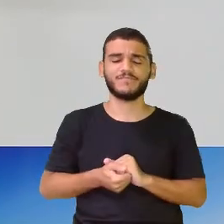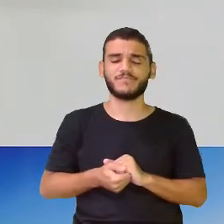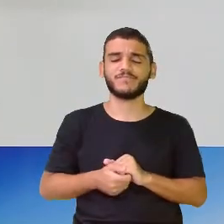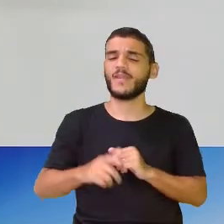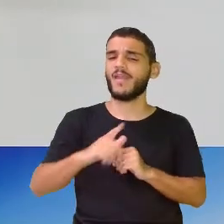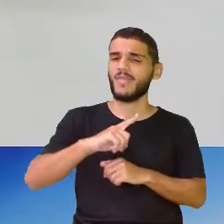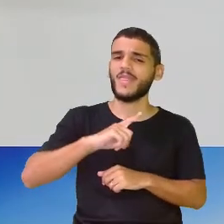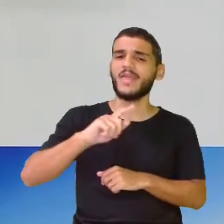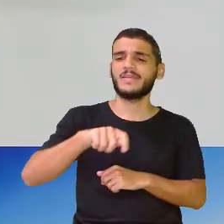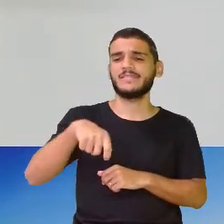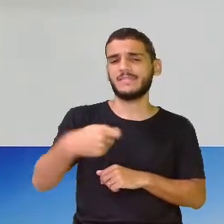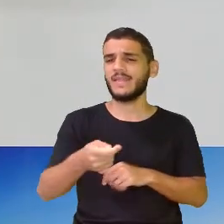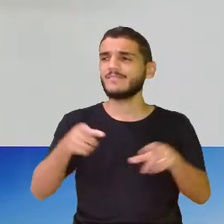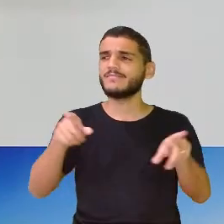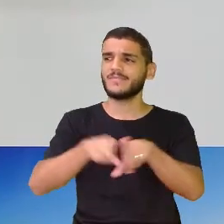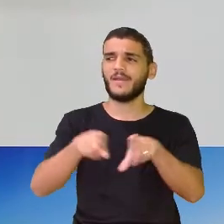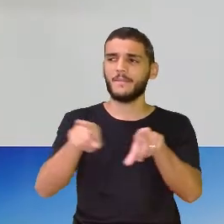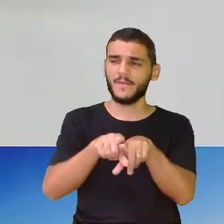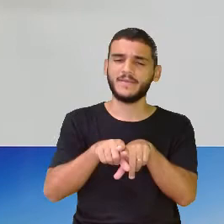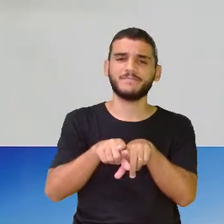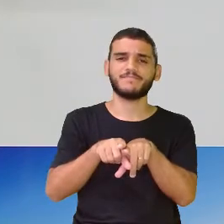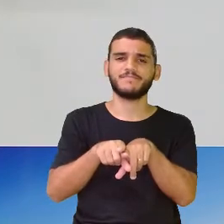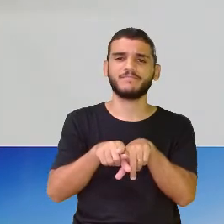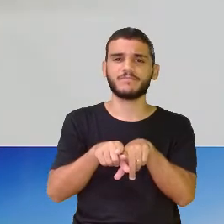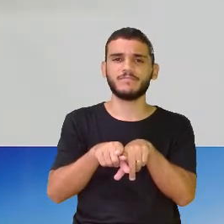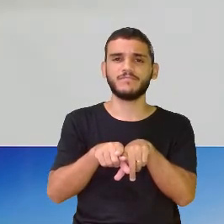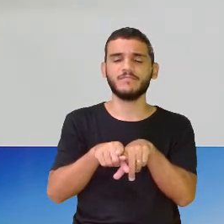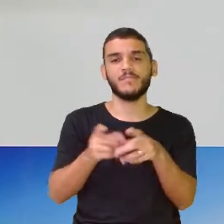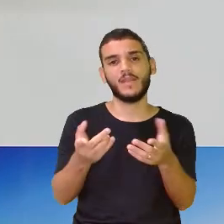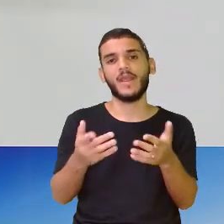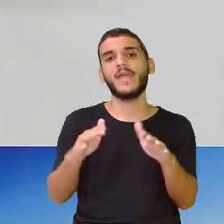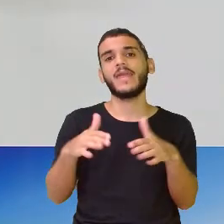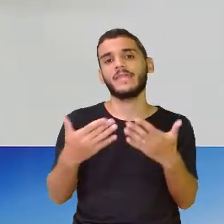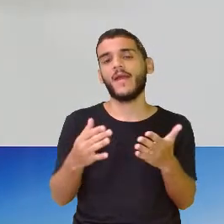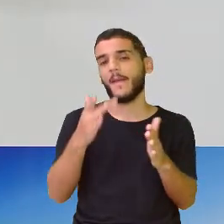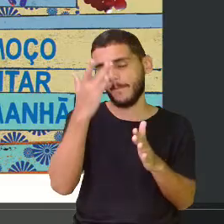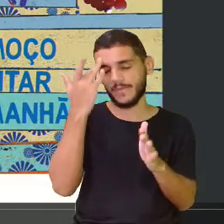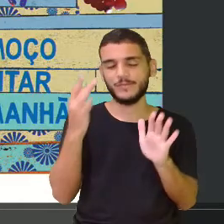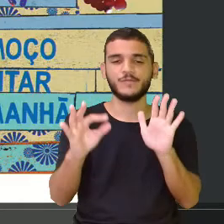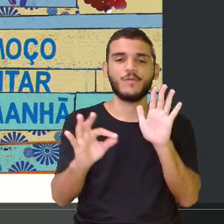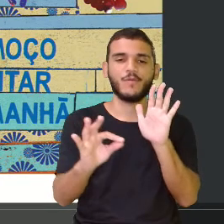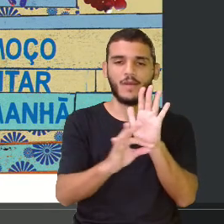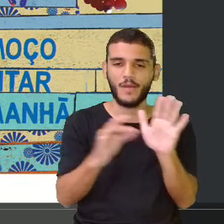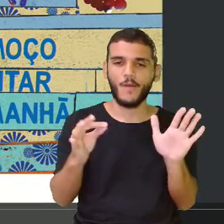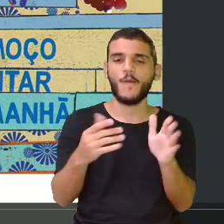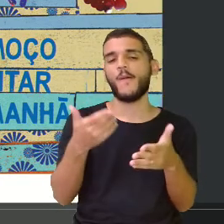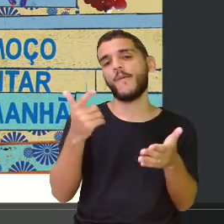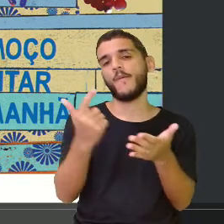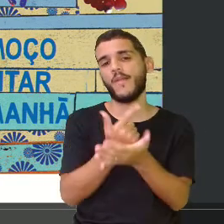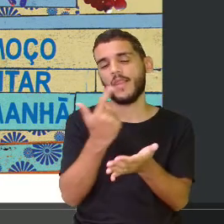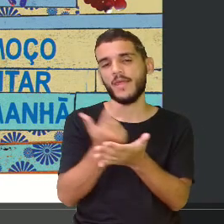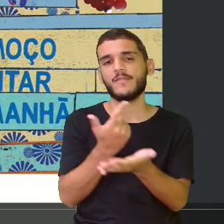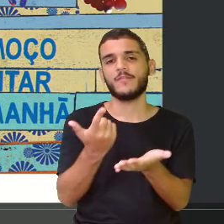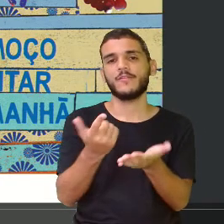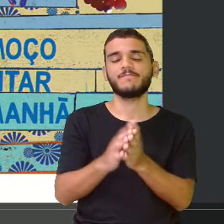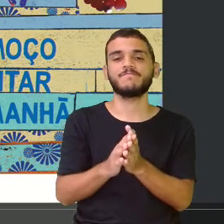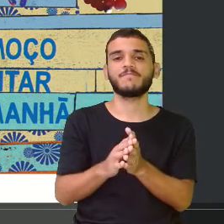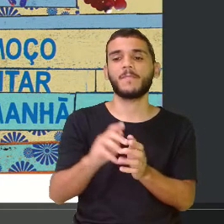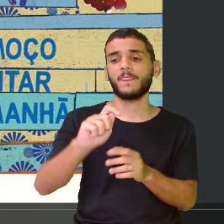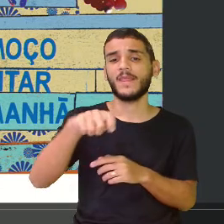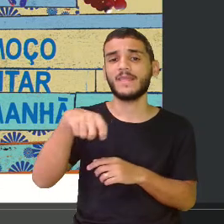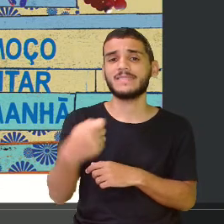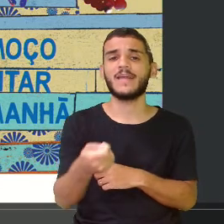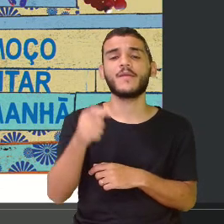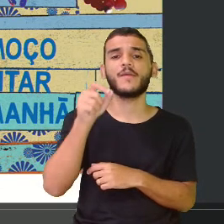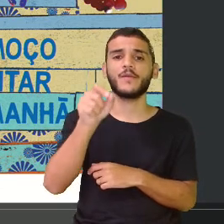existem palavras também, de acordo com a autora deste livro, que preferem palavras